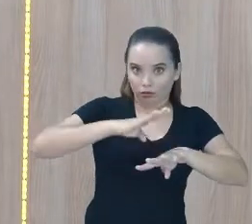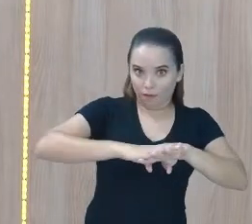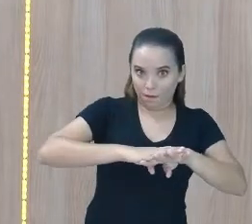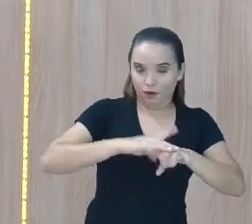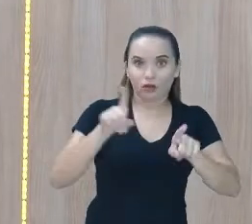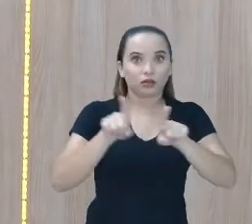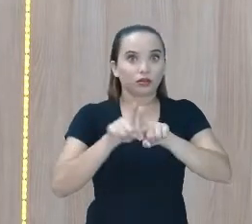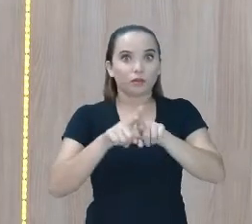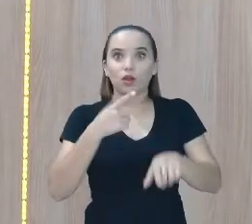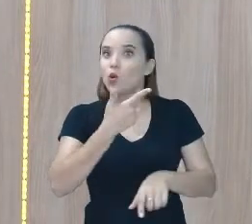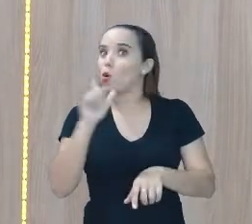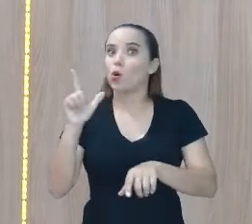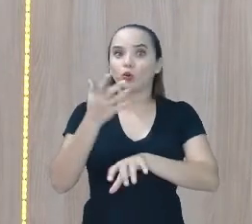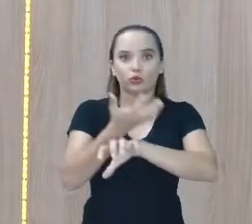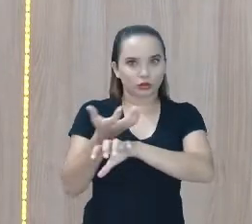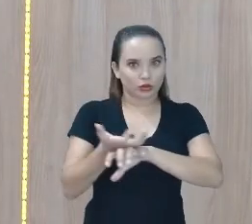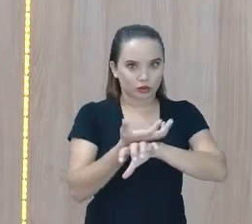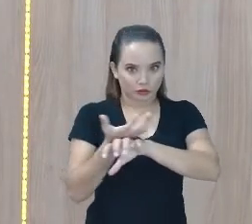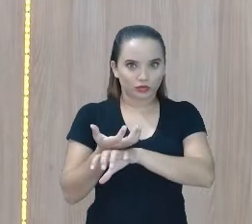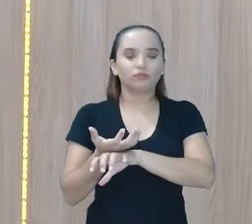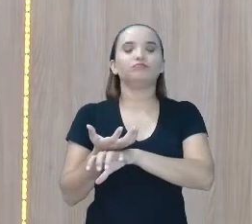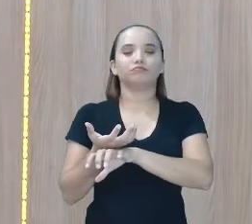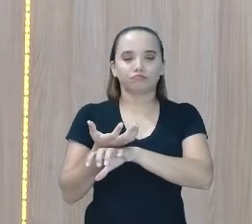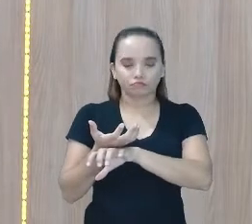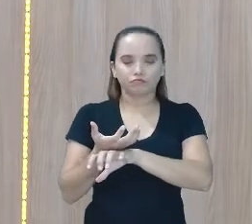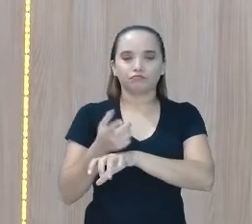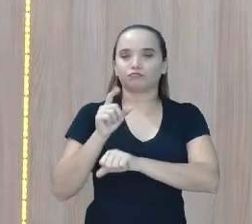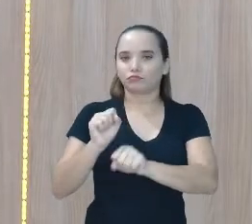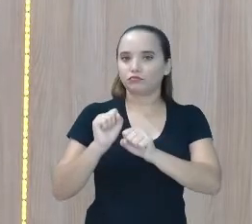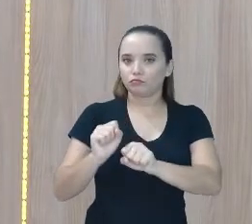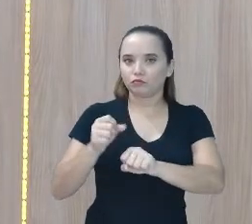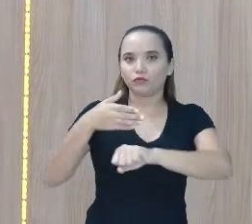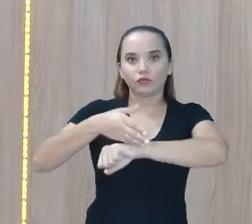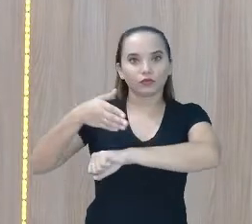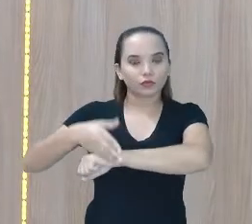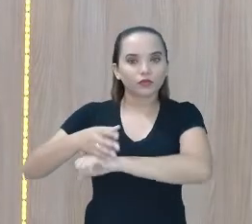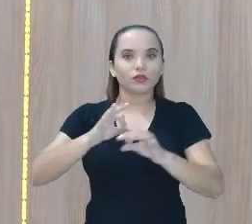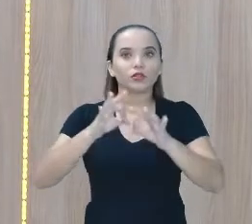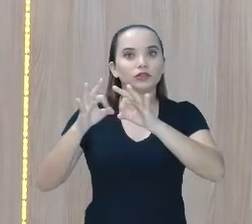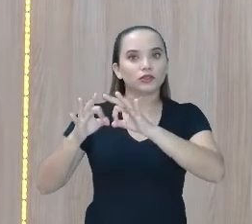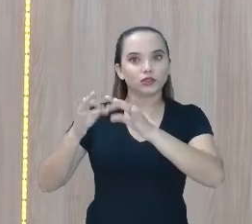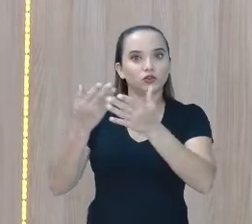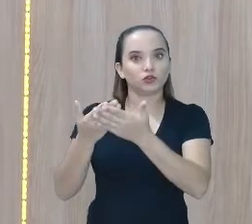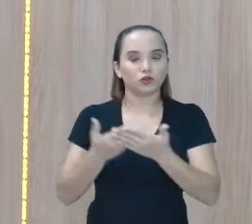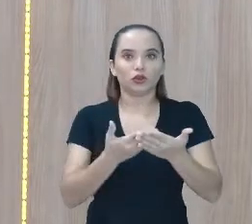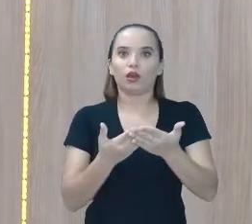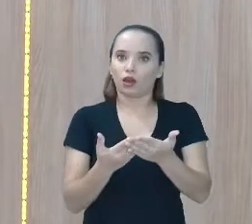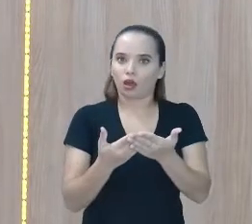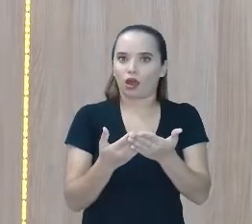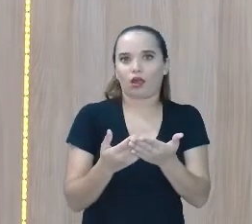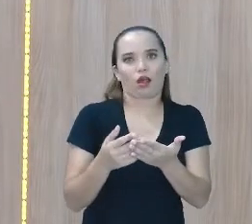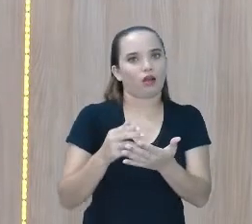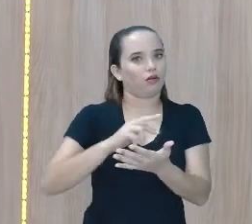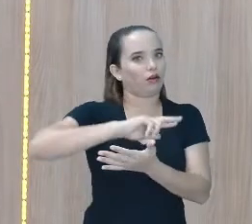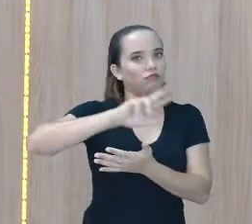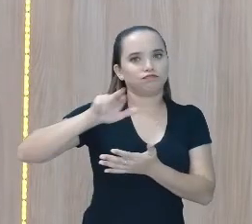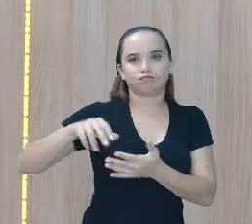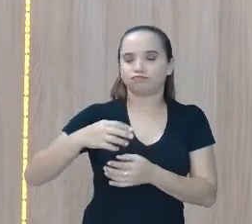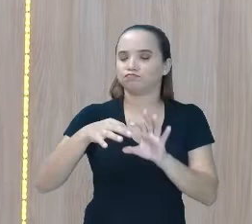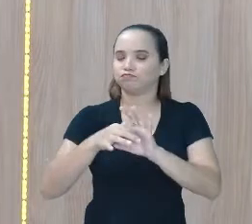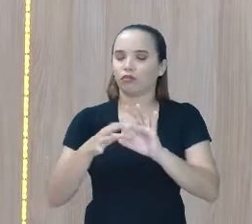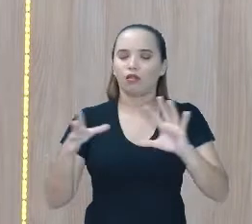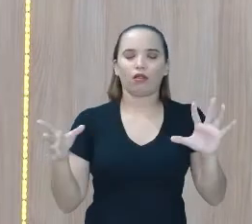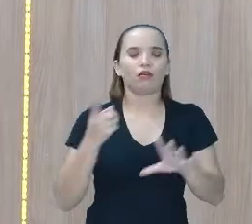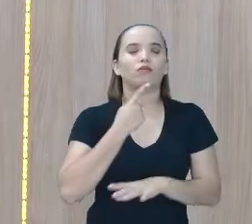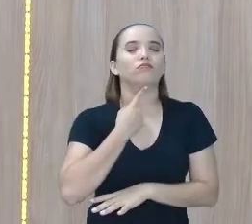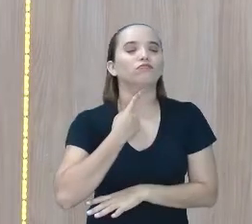mas também de todas as outras disciplinas. Você pode assistir a essa aula, certo? Quantas vezes você quiser, no